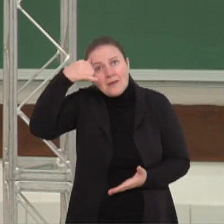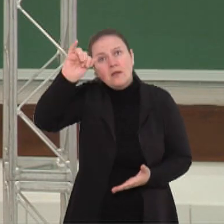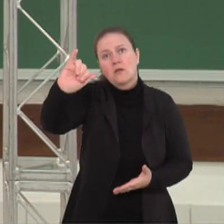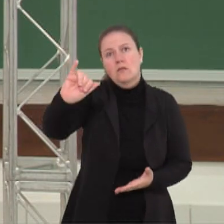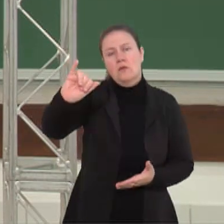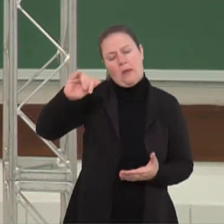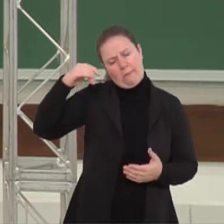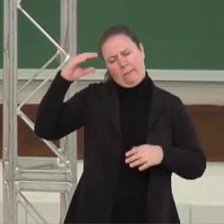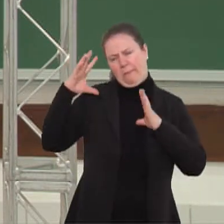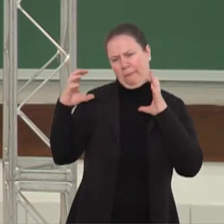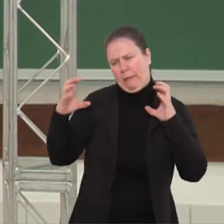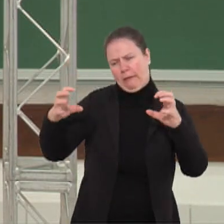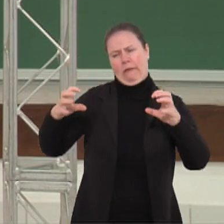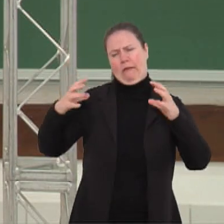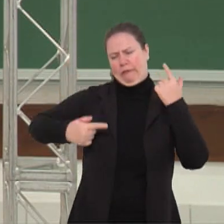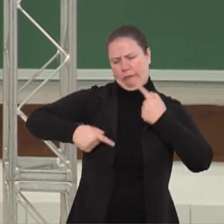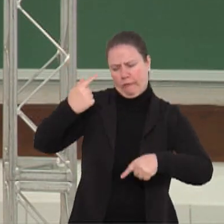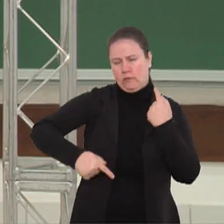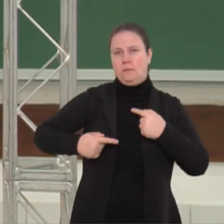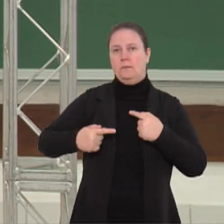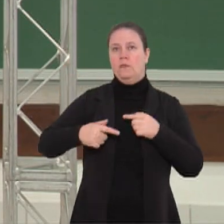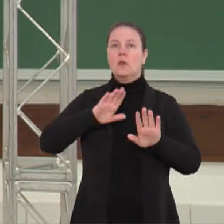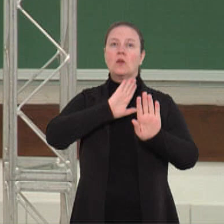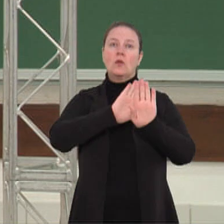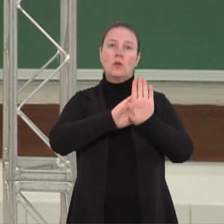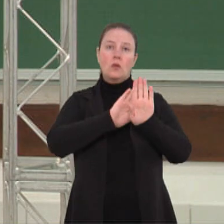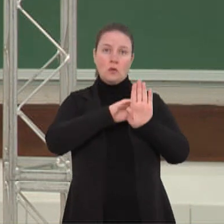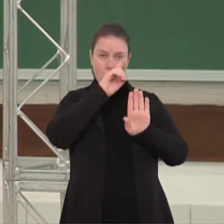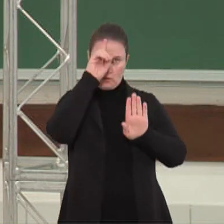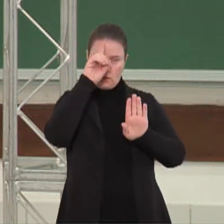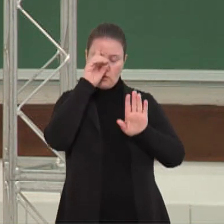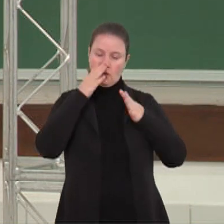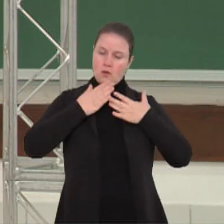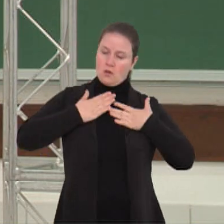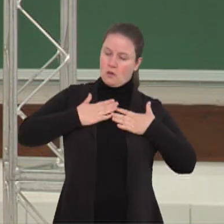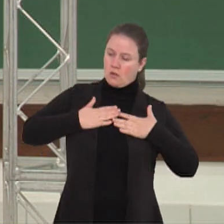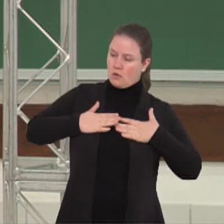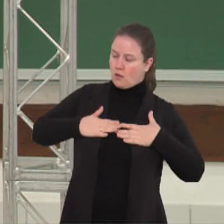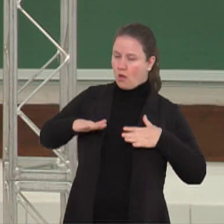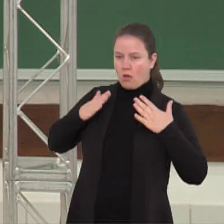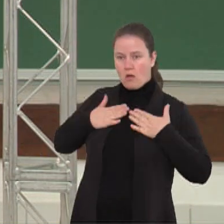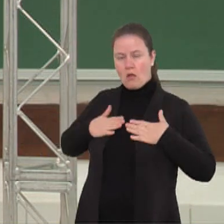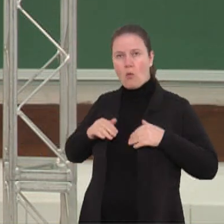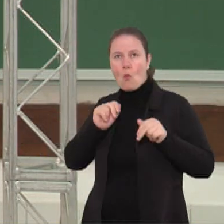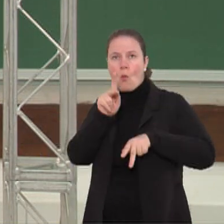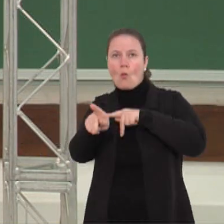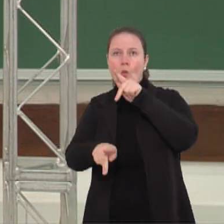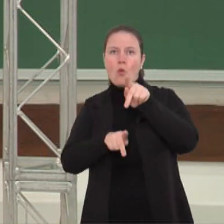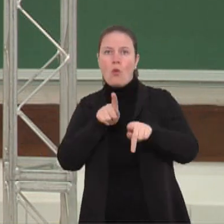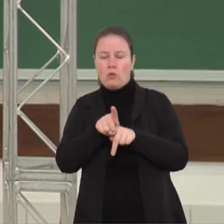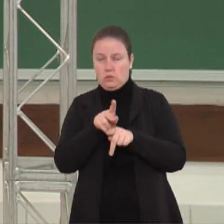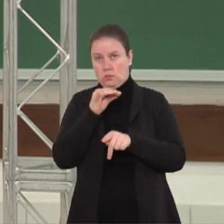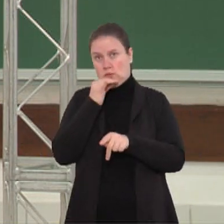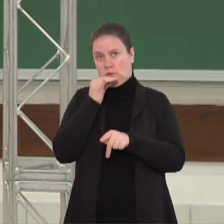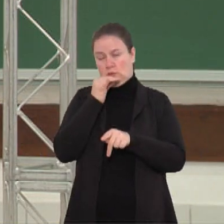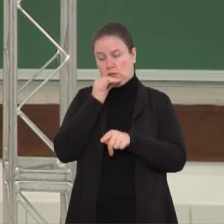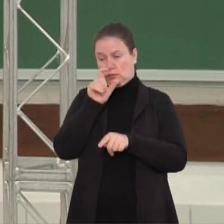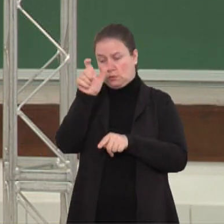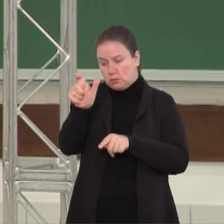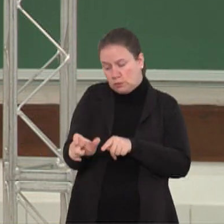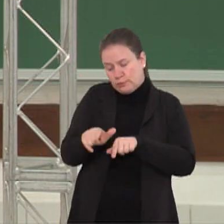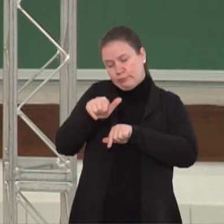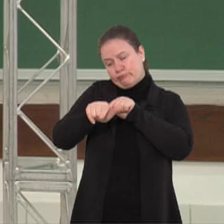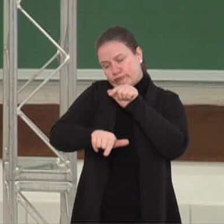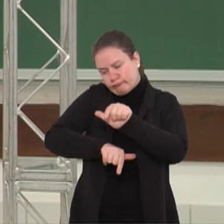a ideologia vem para acalmar os ânimos da população. O trabalhador se resigna a